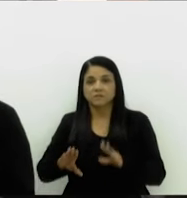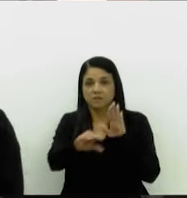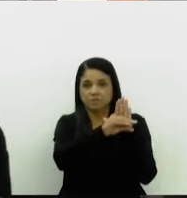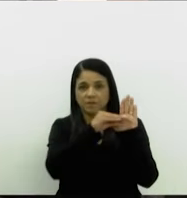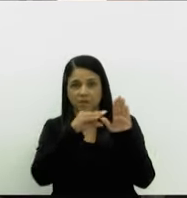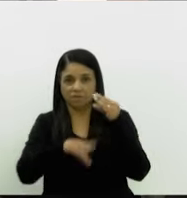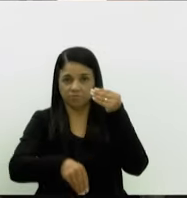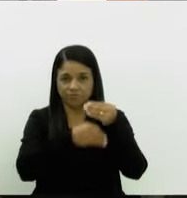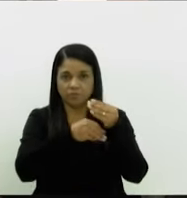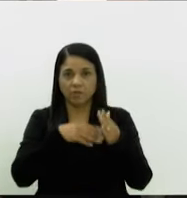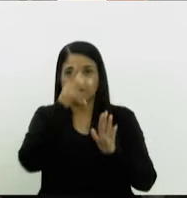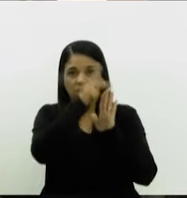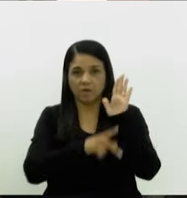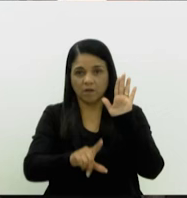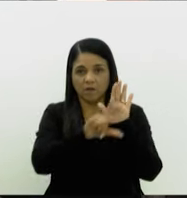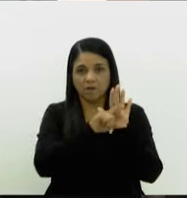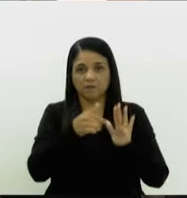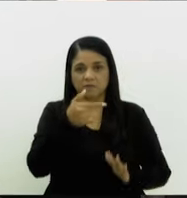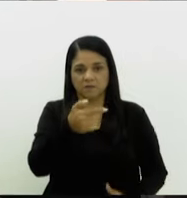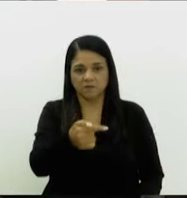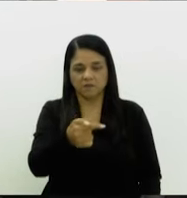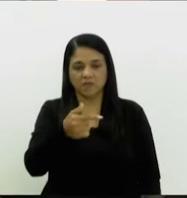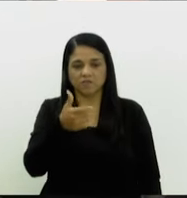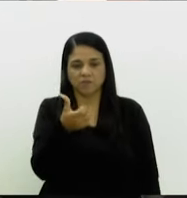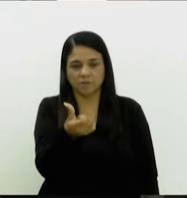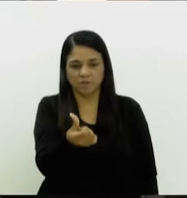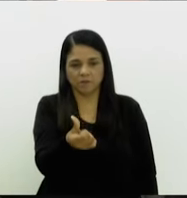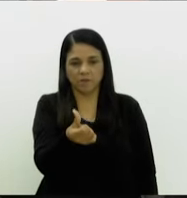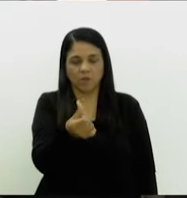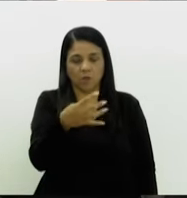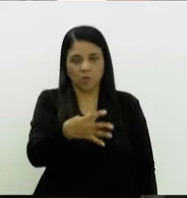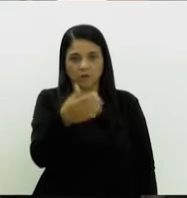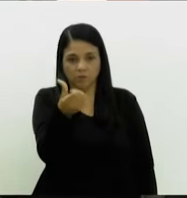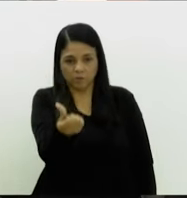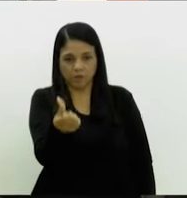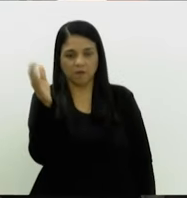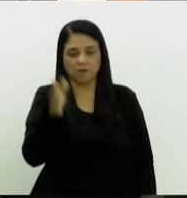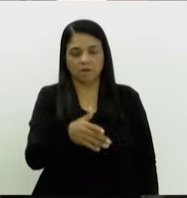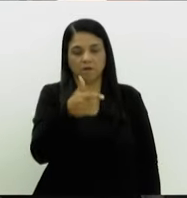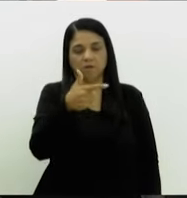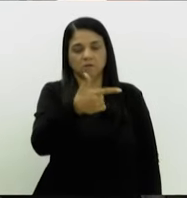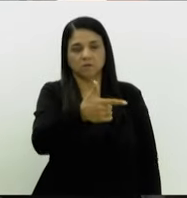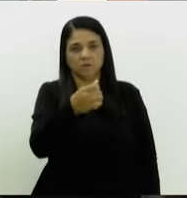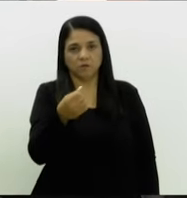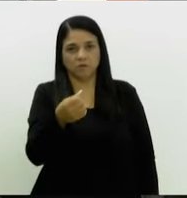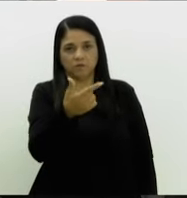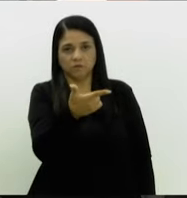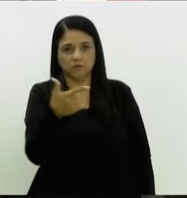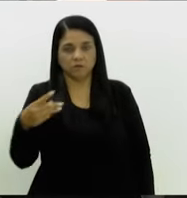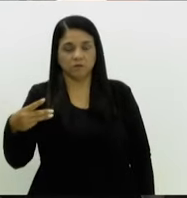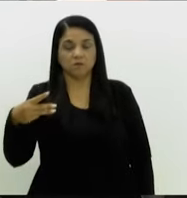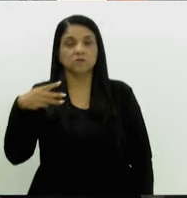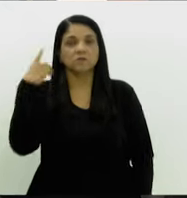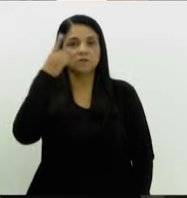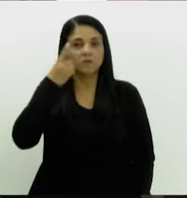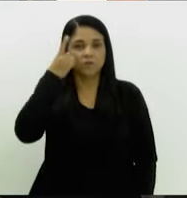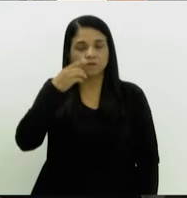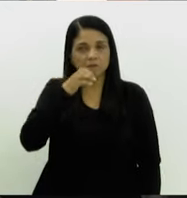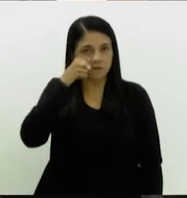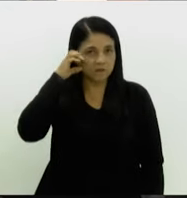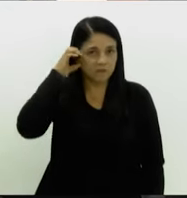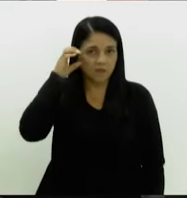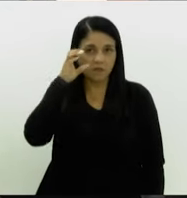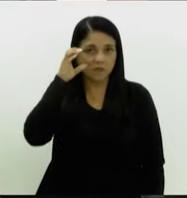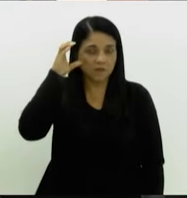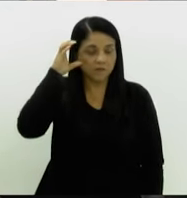emendado. Projeto de lei 746-A de 2023, de autoria da deputada Célia Jordão, que autoriza o